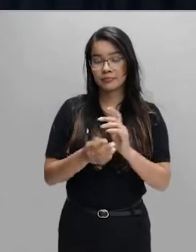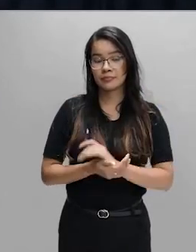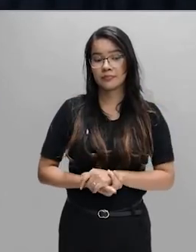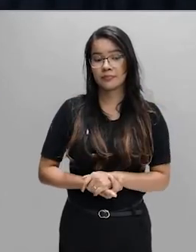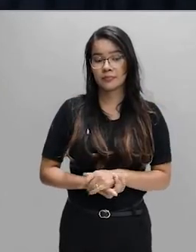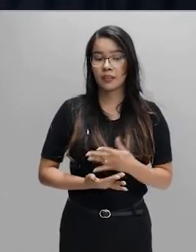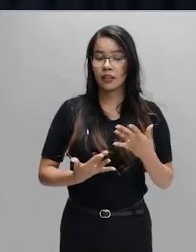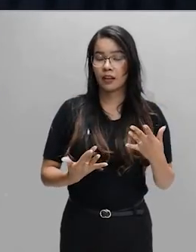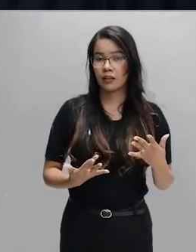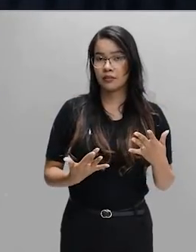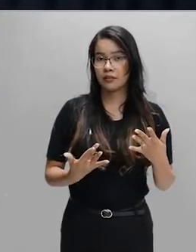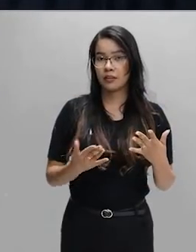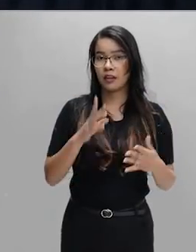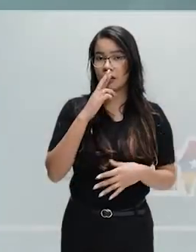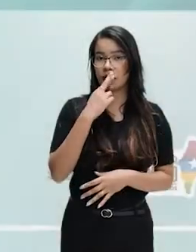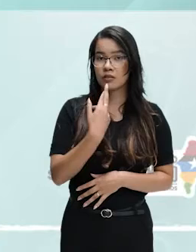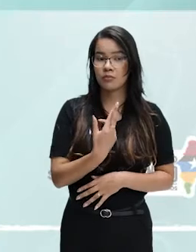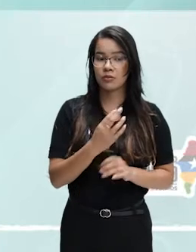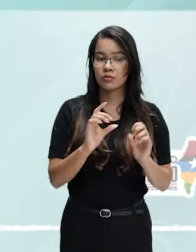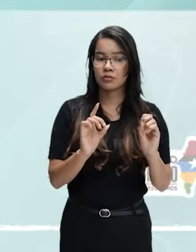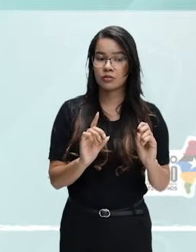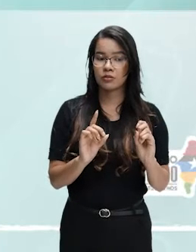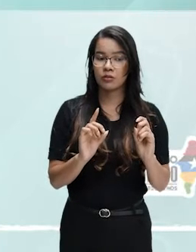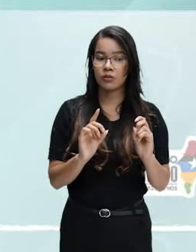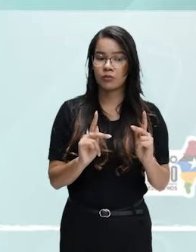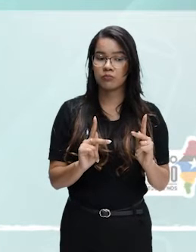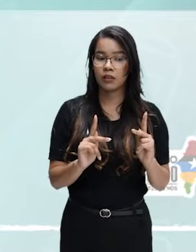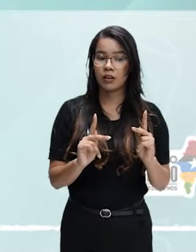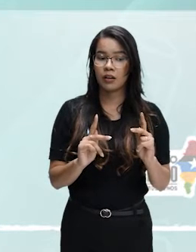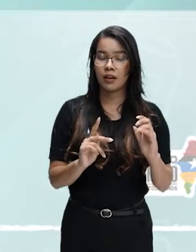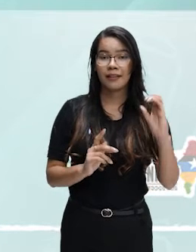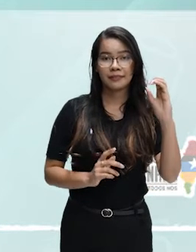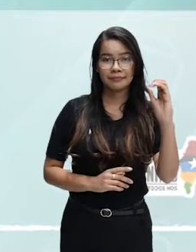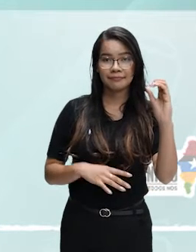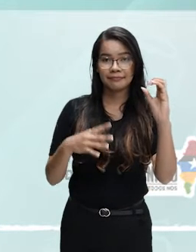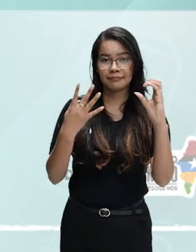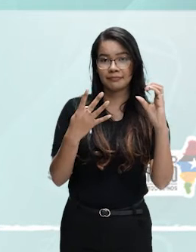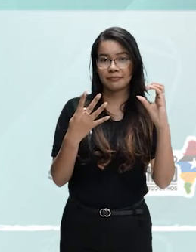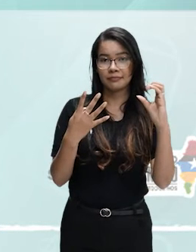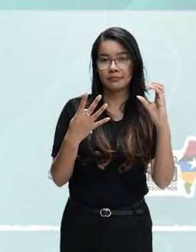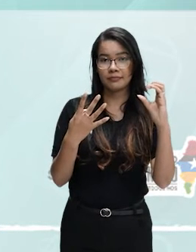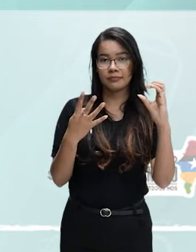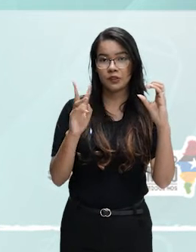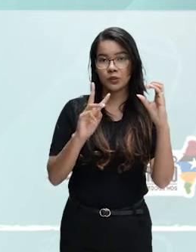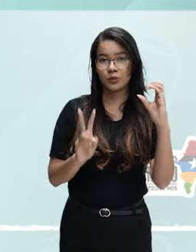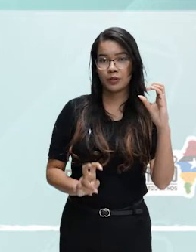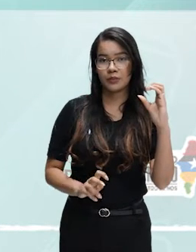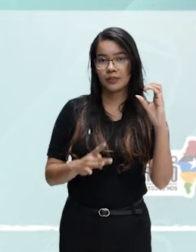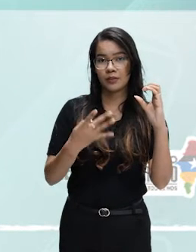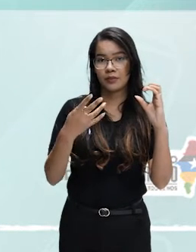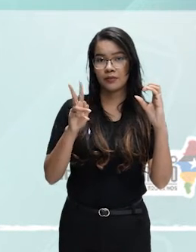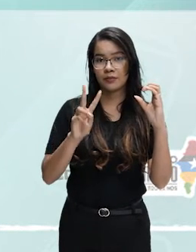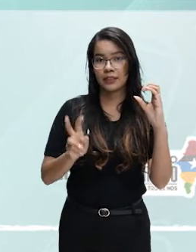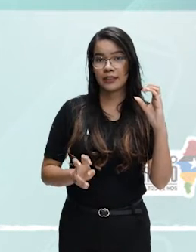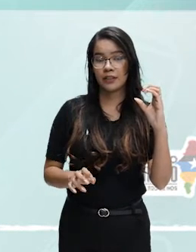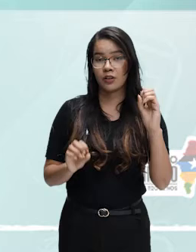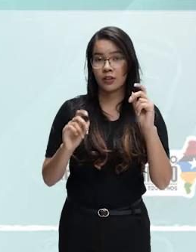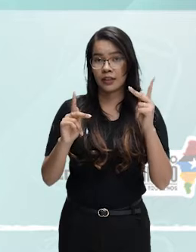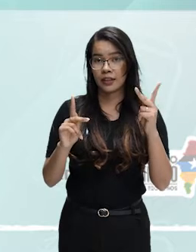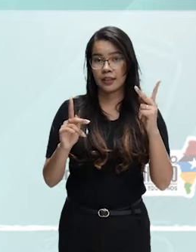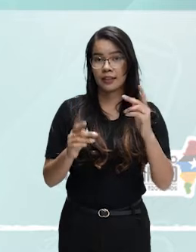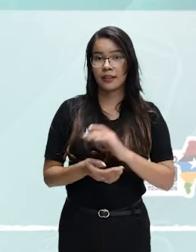Tá? Então, qual é a resposta aí correta, galera? Letra C, 4 vezes. Ok?